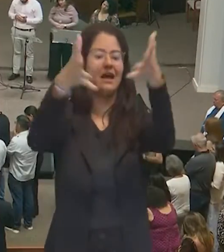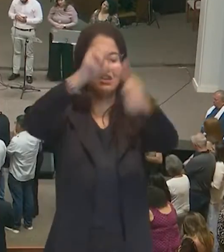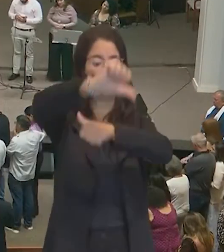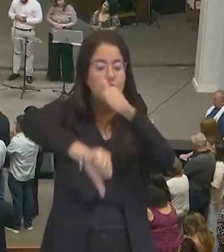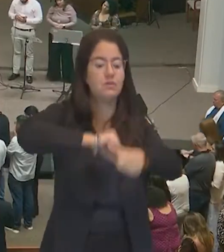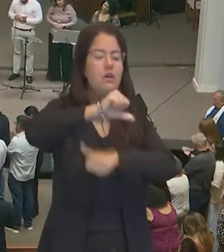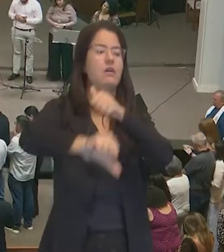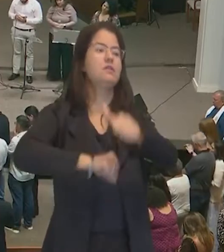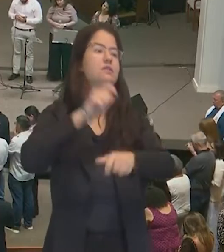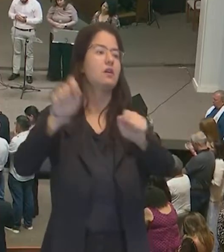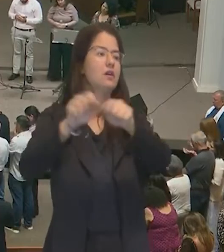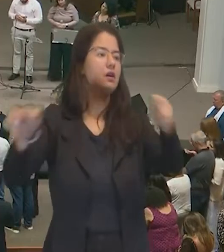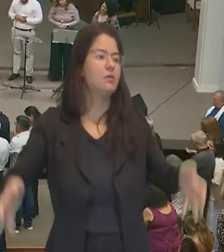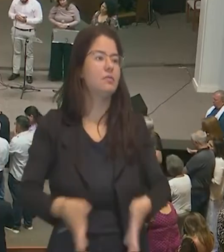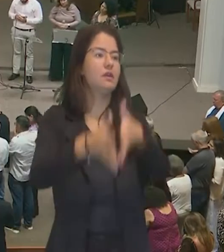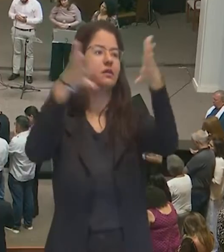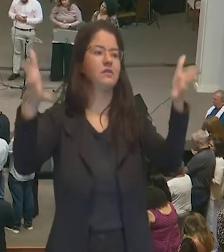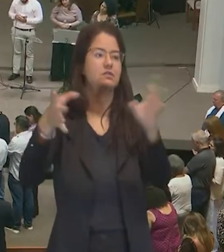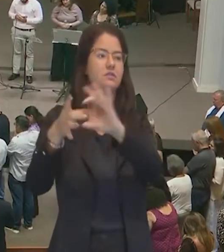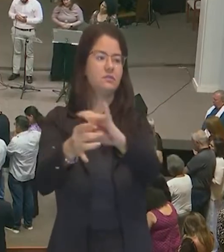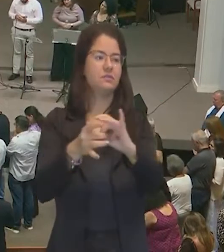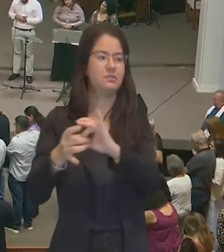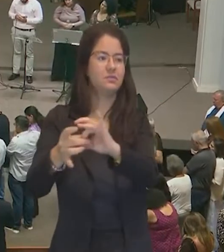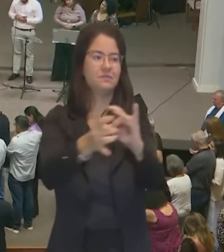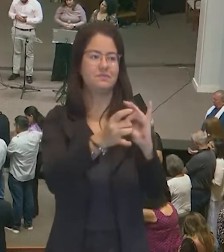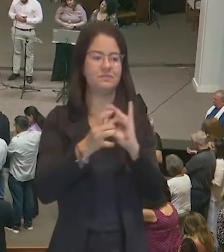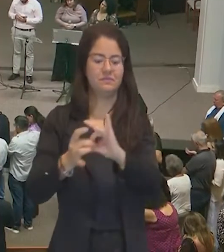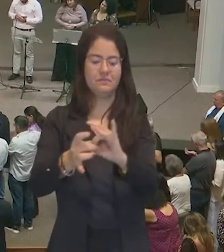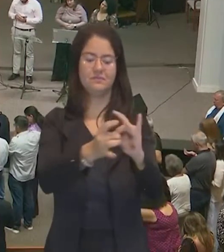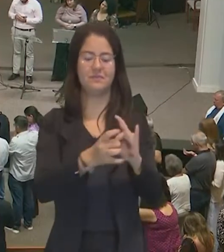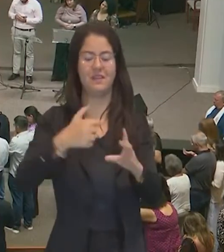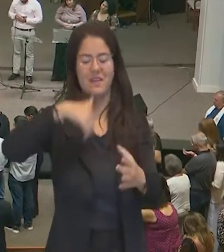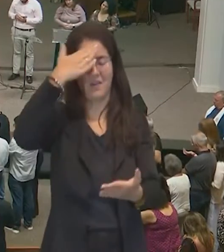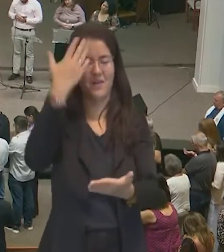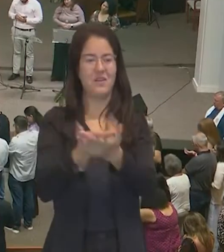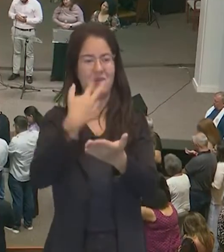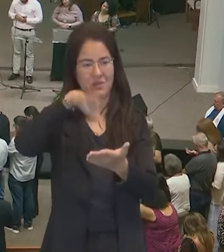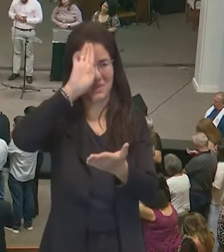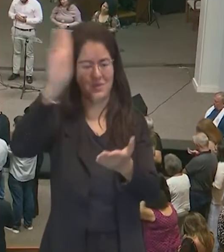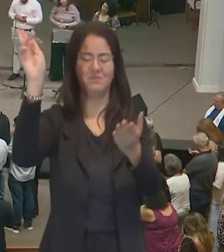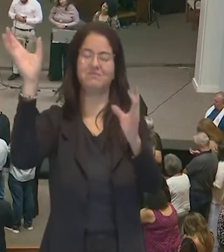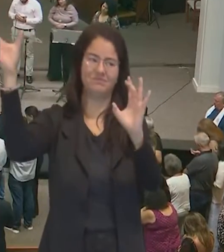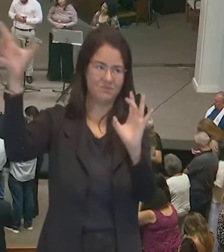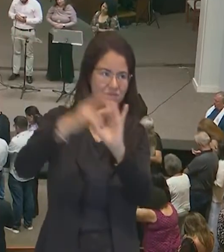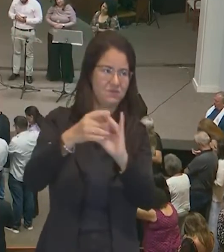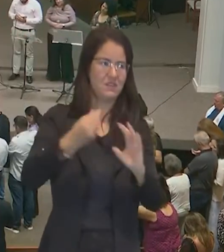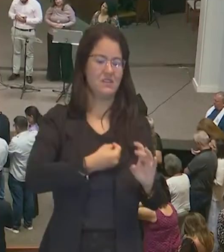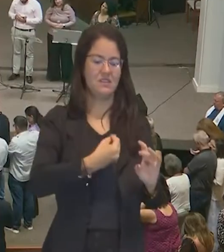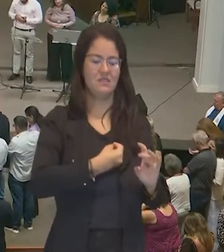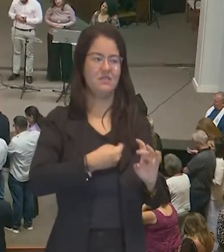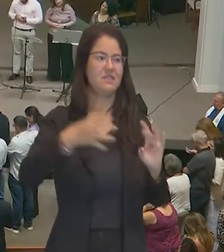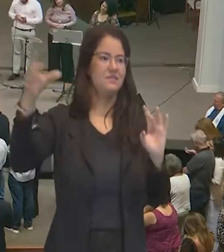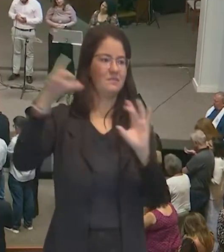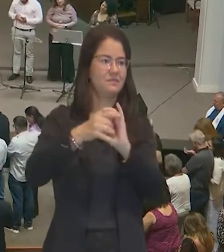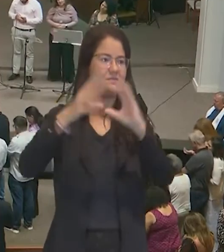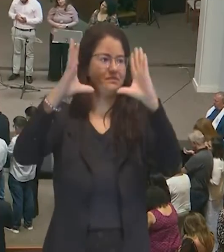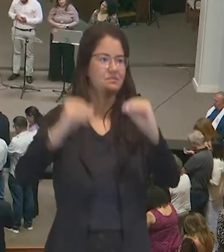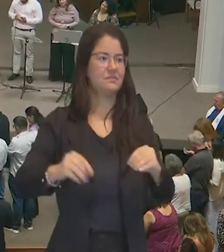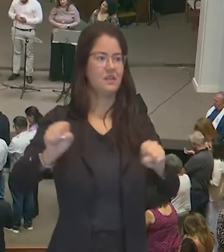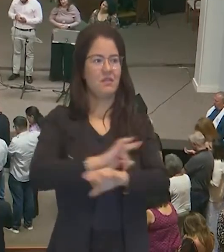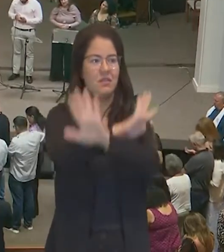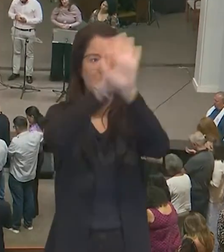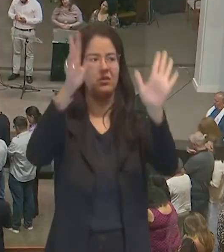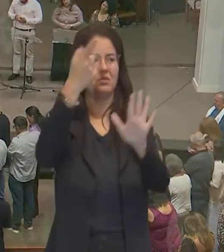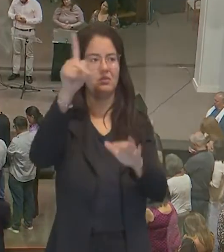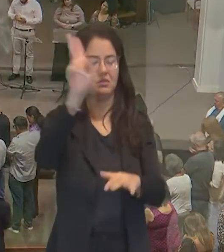restauração, milagre de reconciliação. Deus, eu creio que o Senhor está reconciliando vidas aqui nessa noite, para a glória do